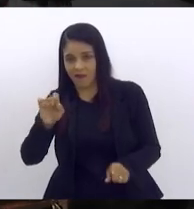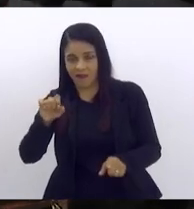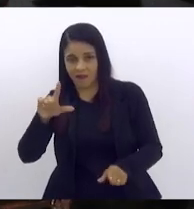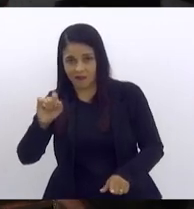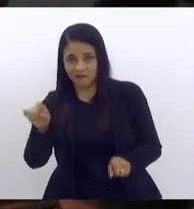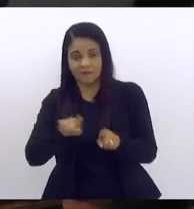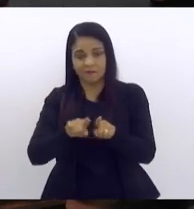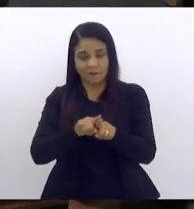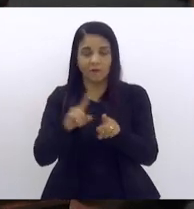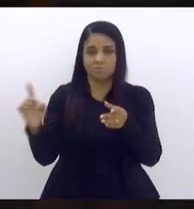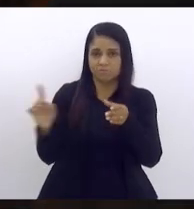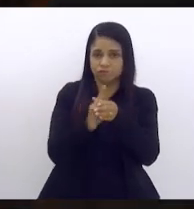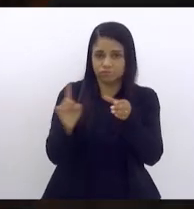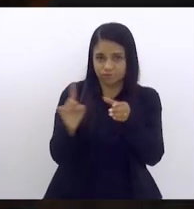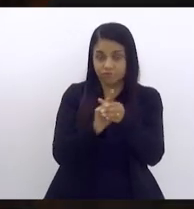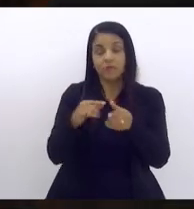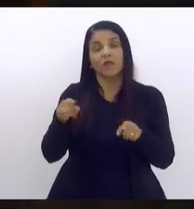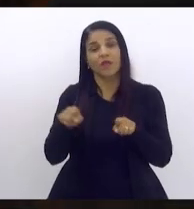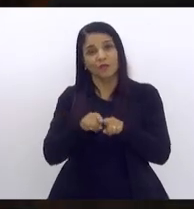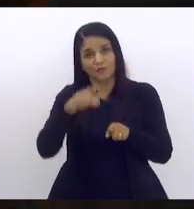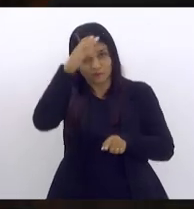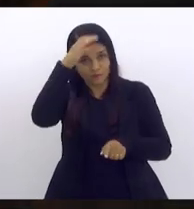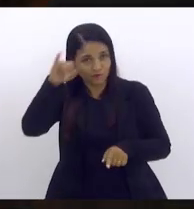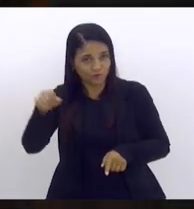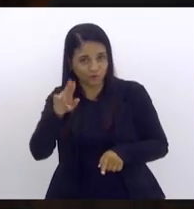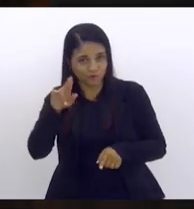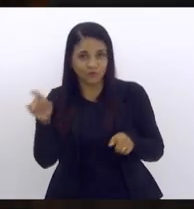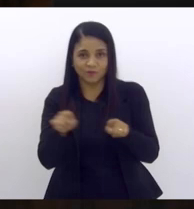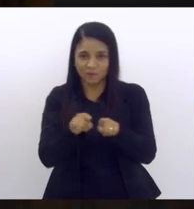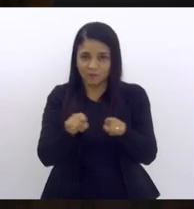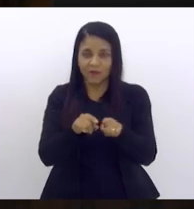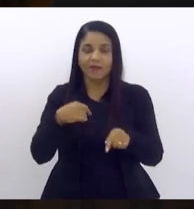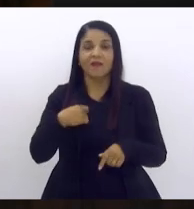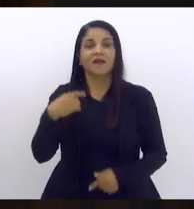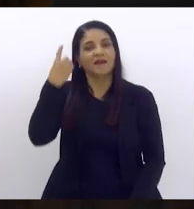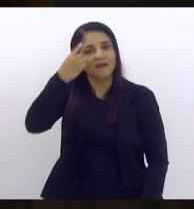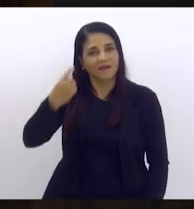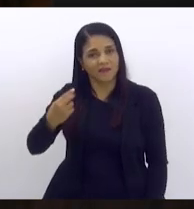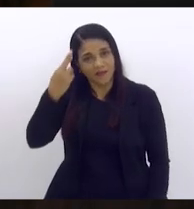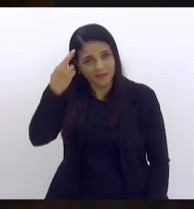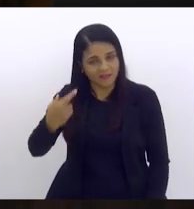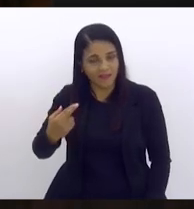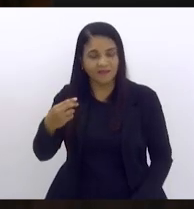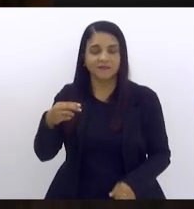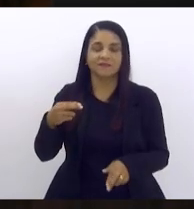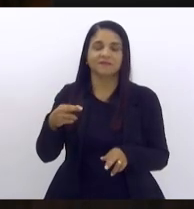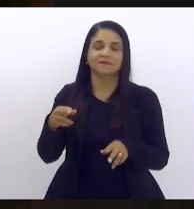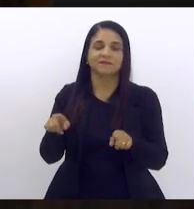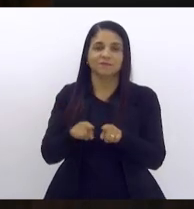autoria. A deputada Renata Souza também, o deputado Jairi.